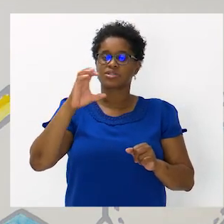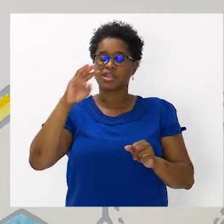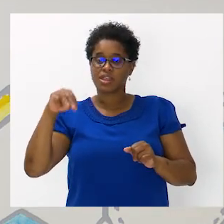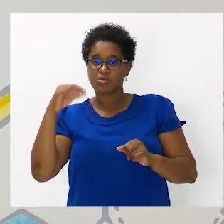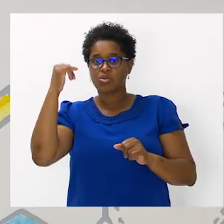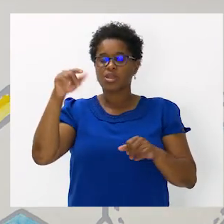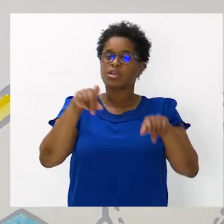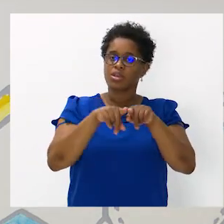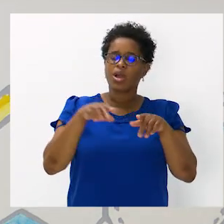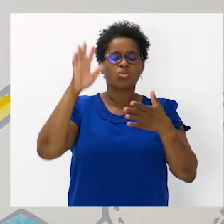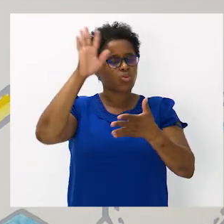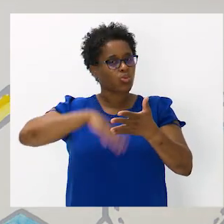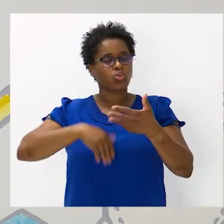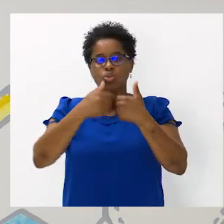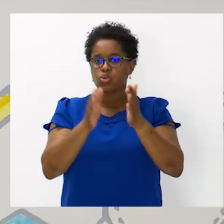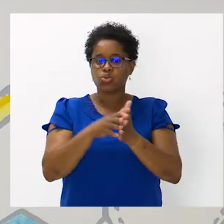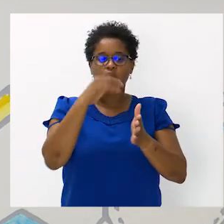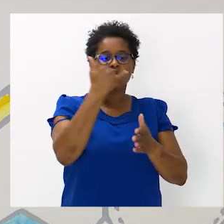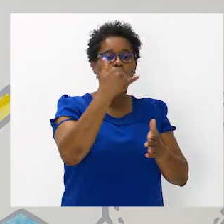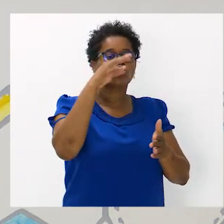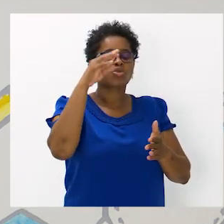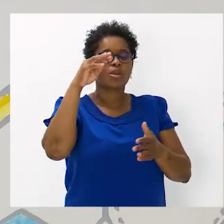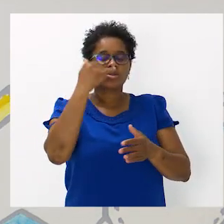centímetros ao quadrado, que dá no total de